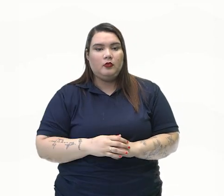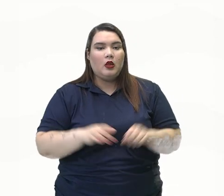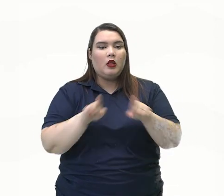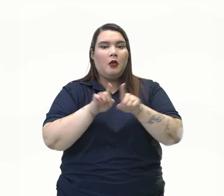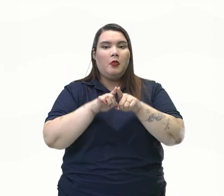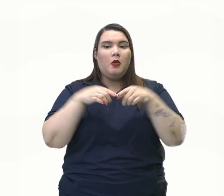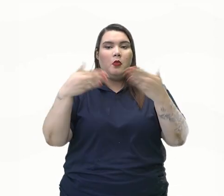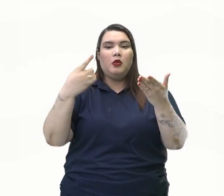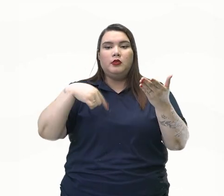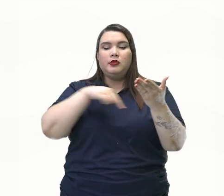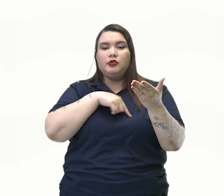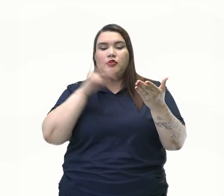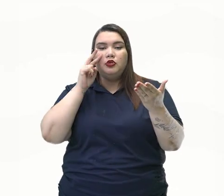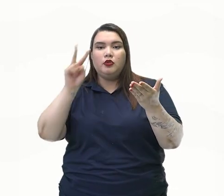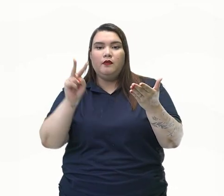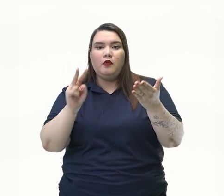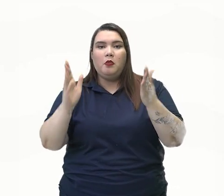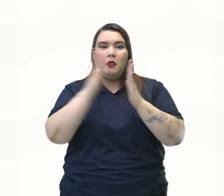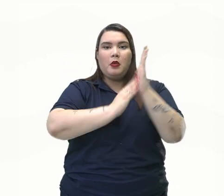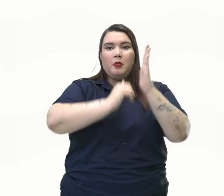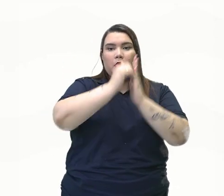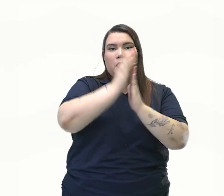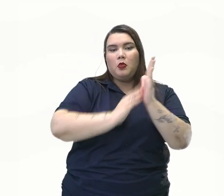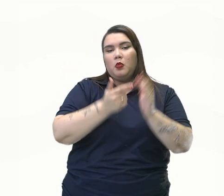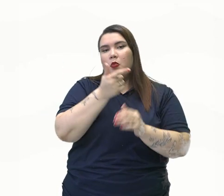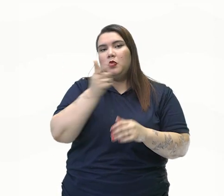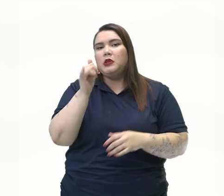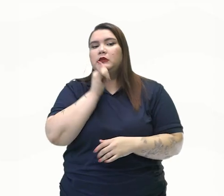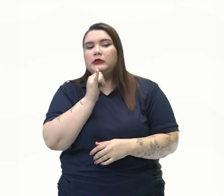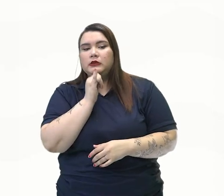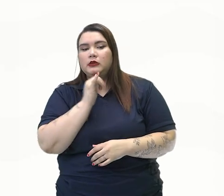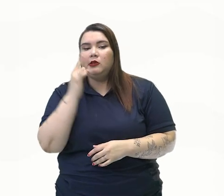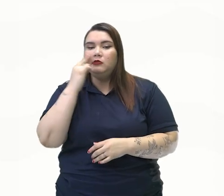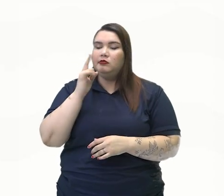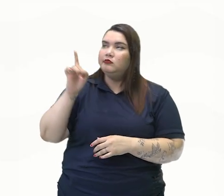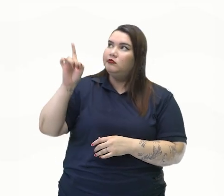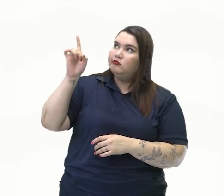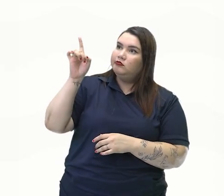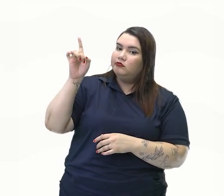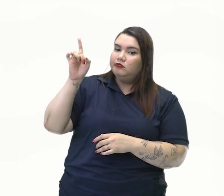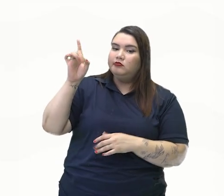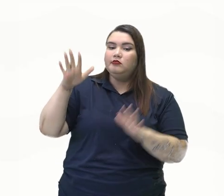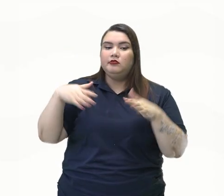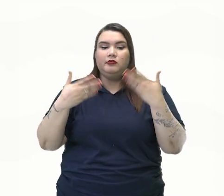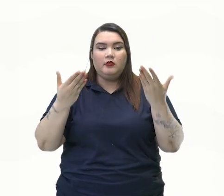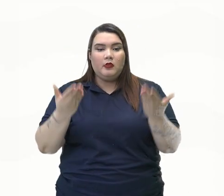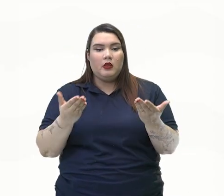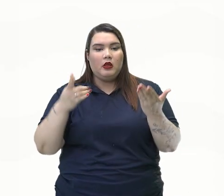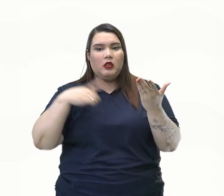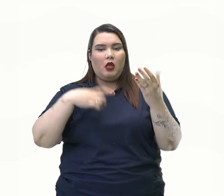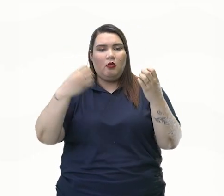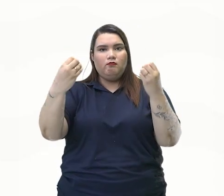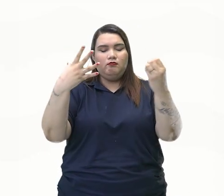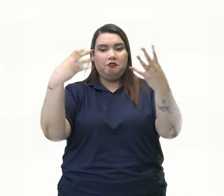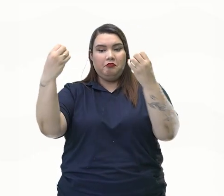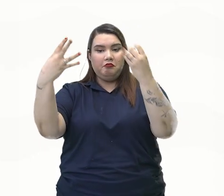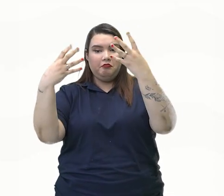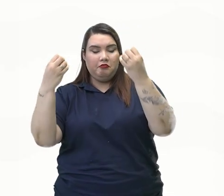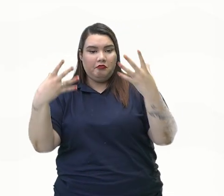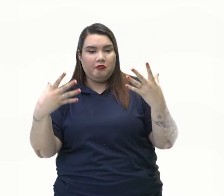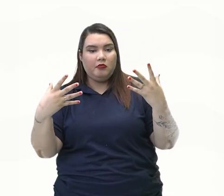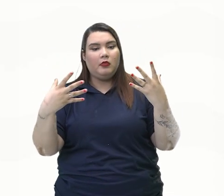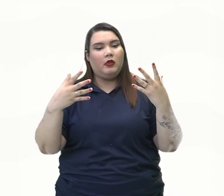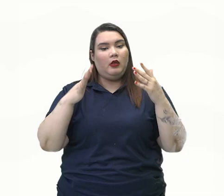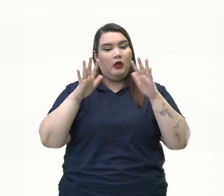Quando olhamos uma pintura, um outro exemplo da reflexão da luz, quando olhamos para uma pintura